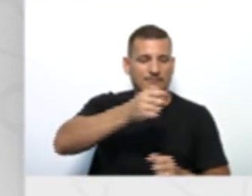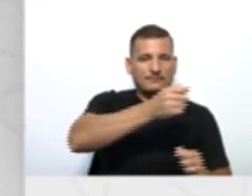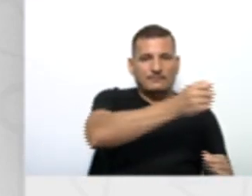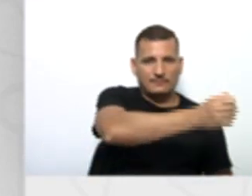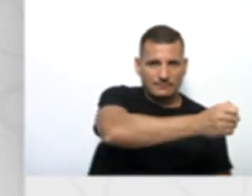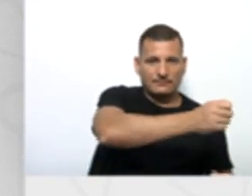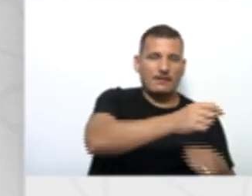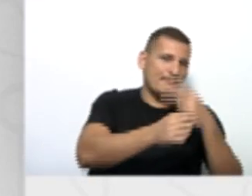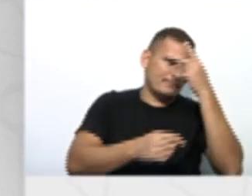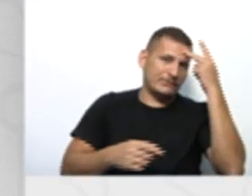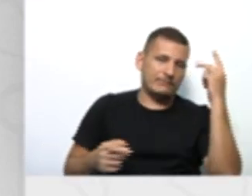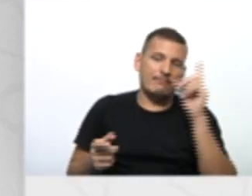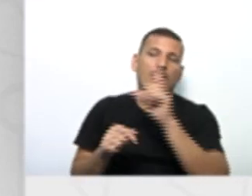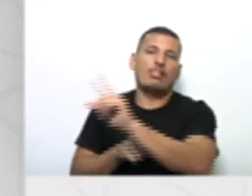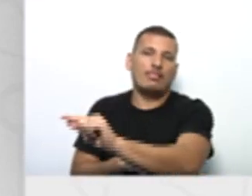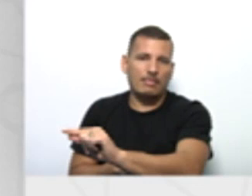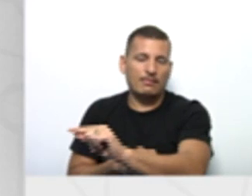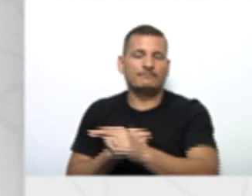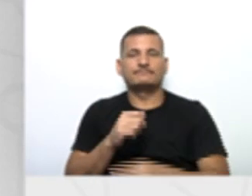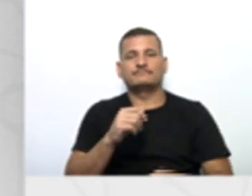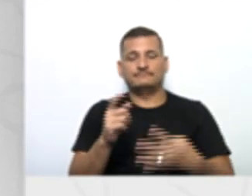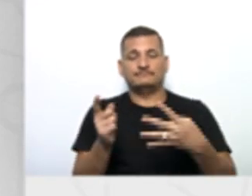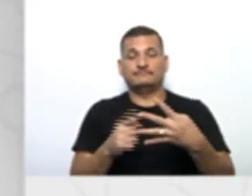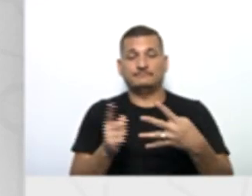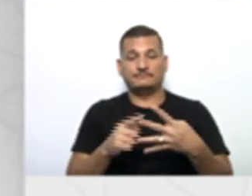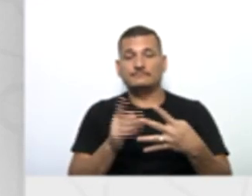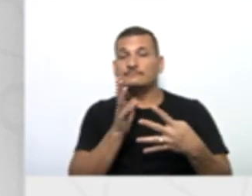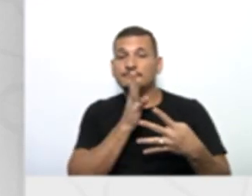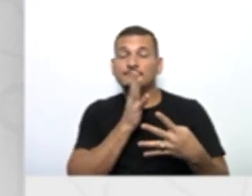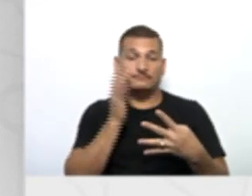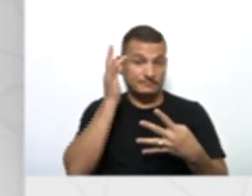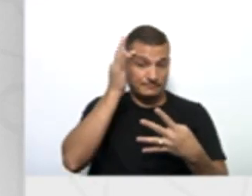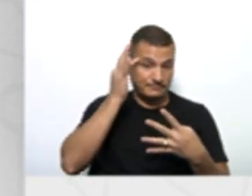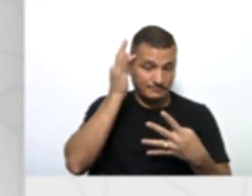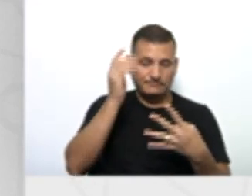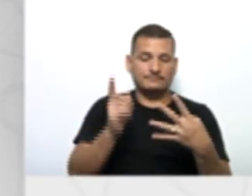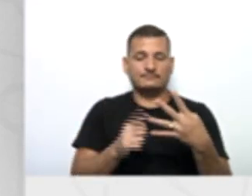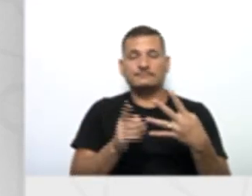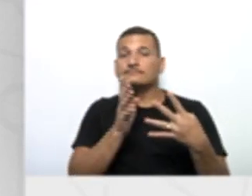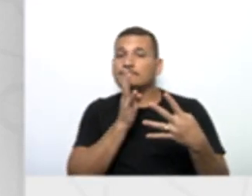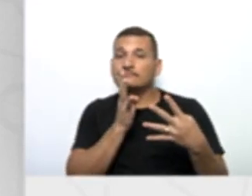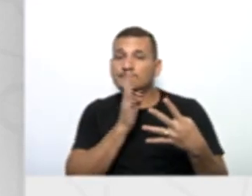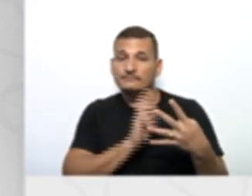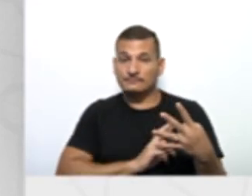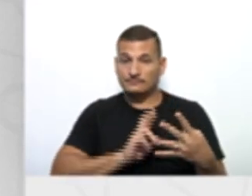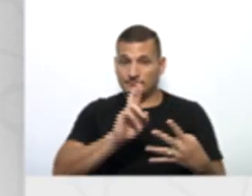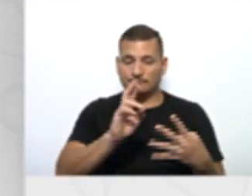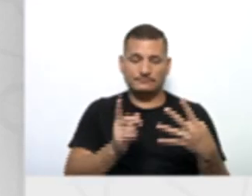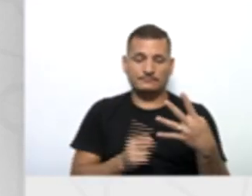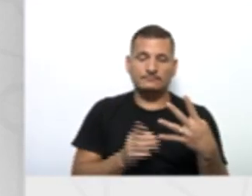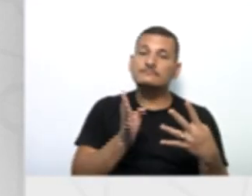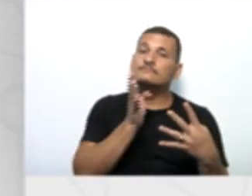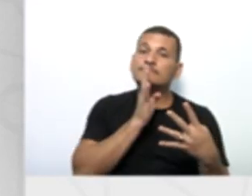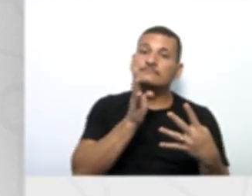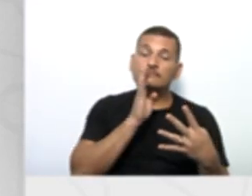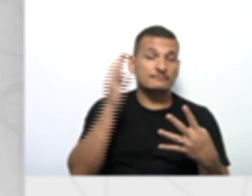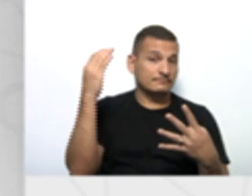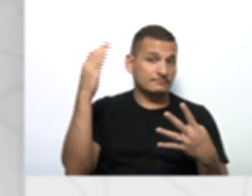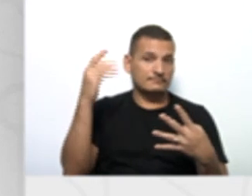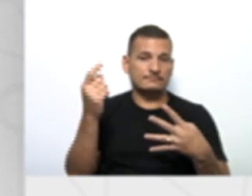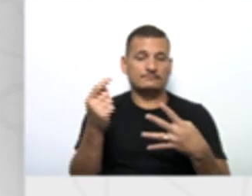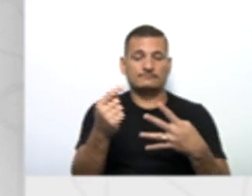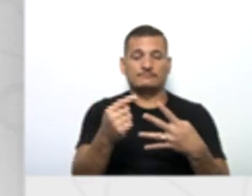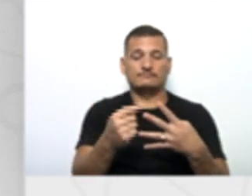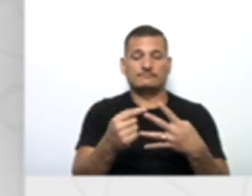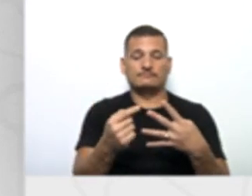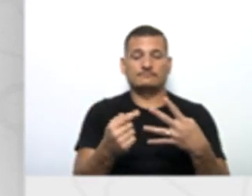embora. O conhecimento filosófico, o conhecimento religioso e o conhecimento científico. Esses três